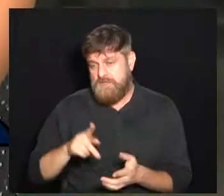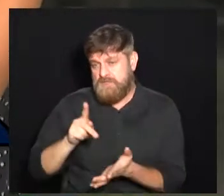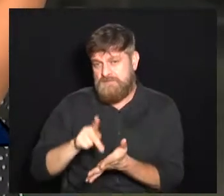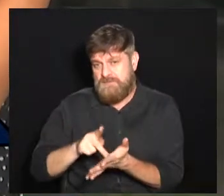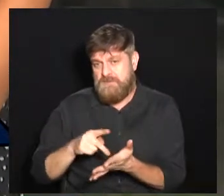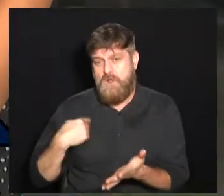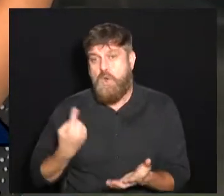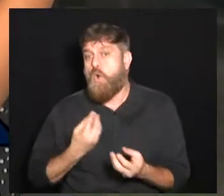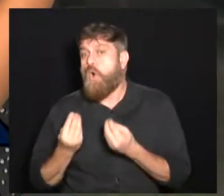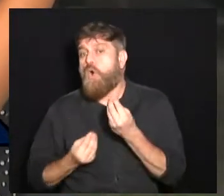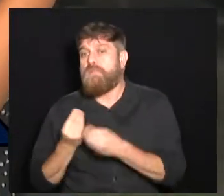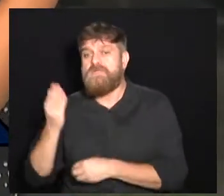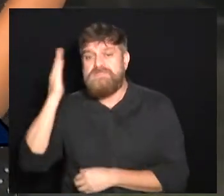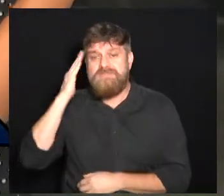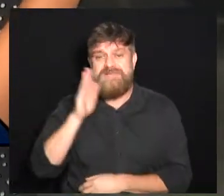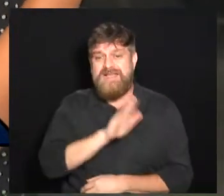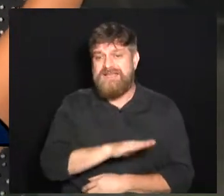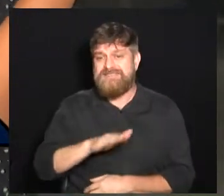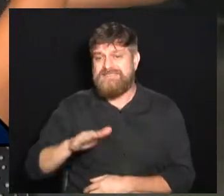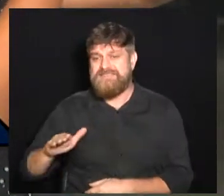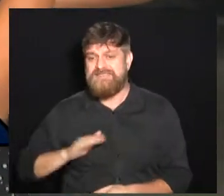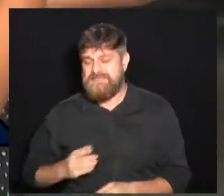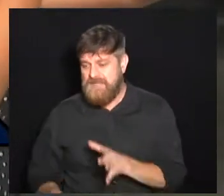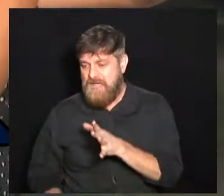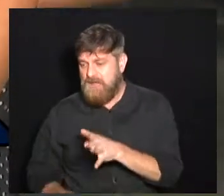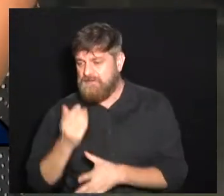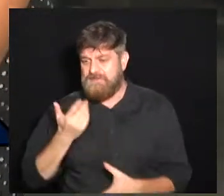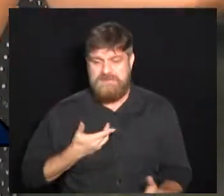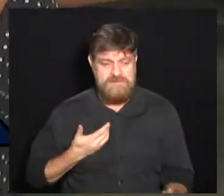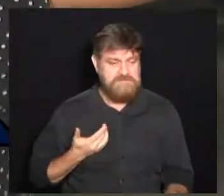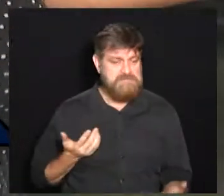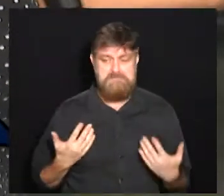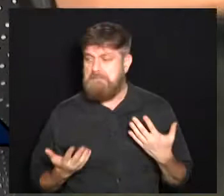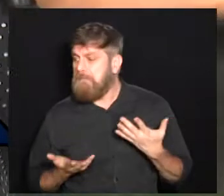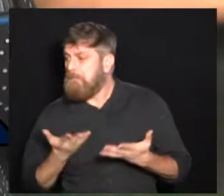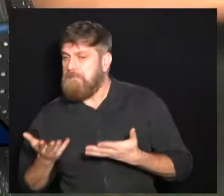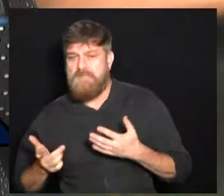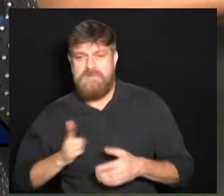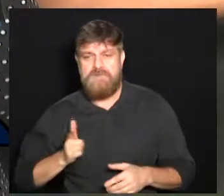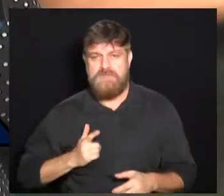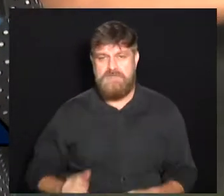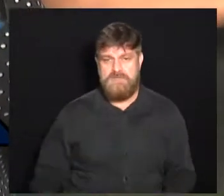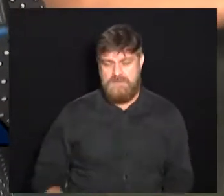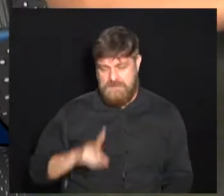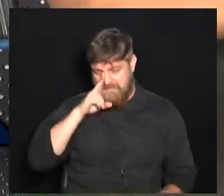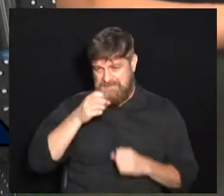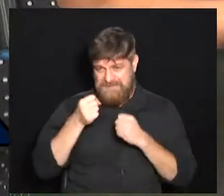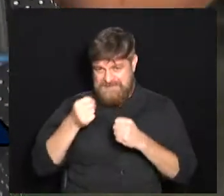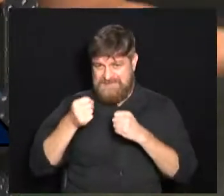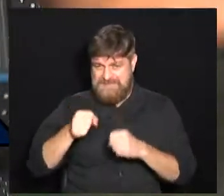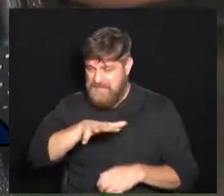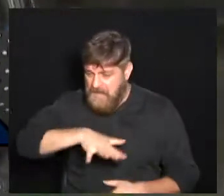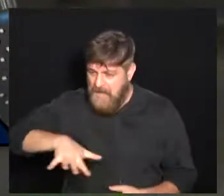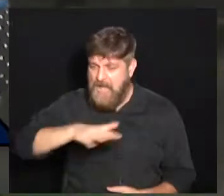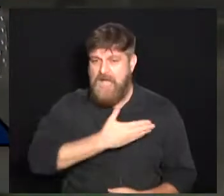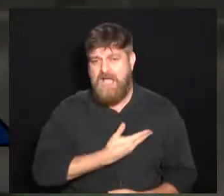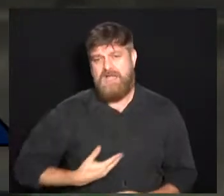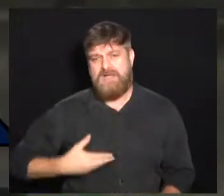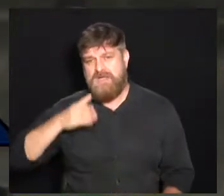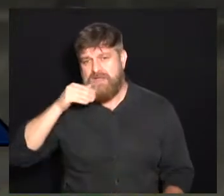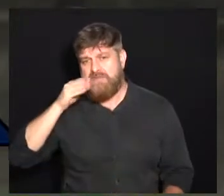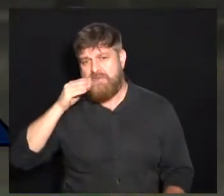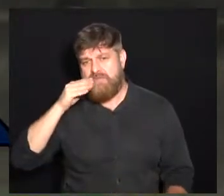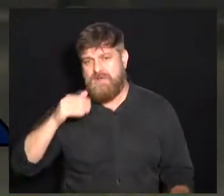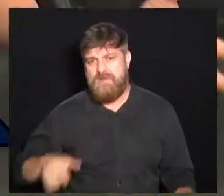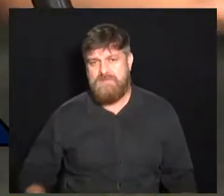que a gente faz para que as crianças não fiquem nessa situação de instabilidade? Precisa fortalecer a rede própria. Você precisa fortalecer a